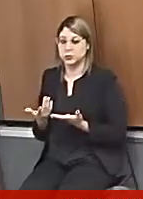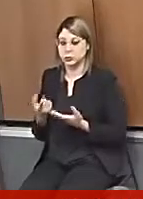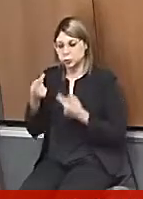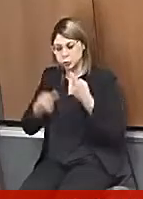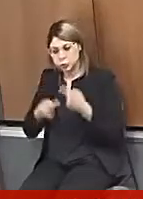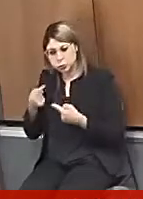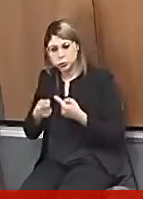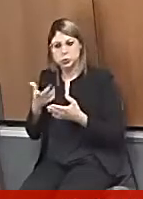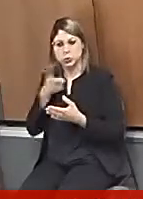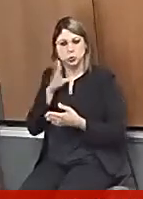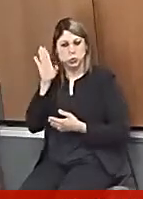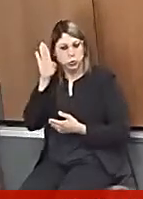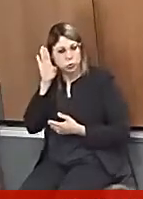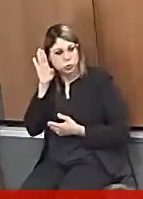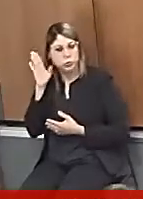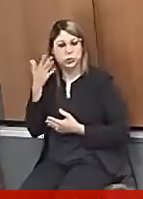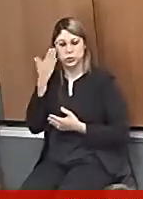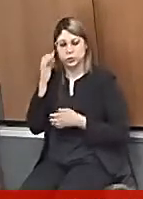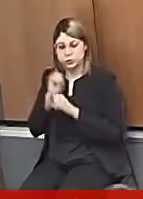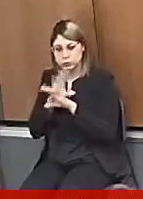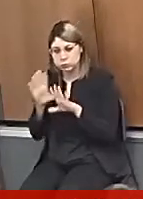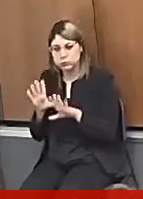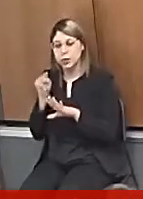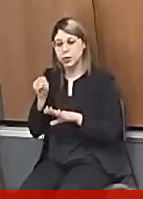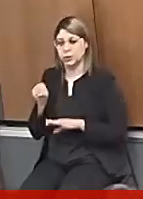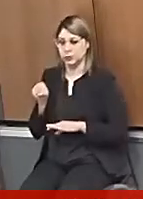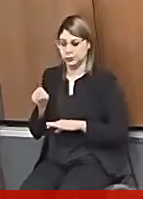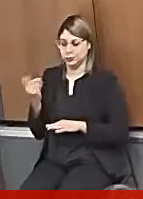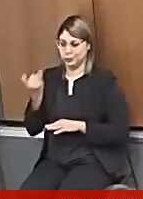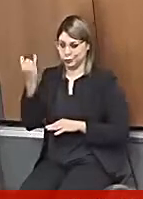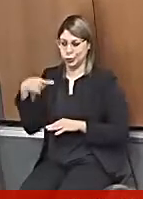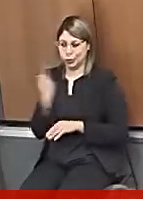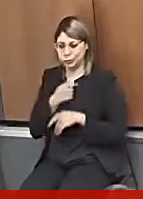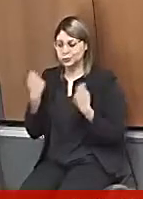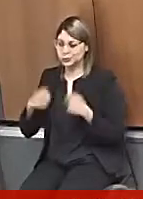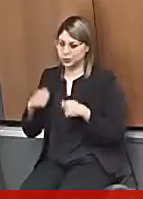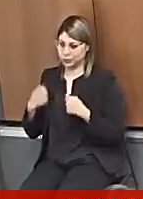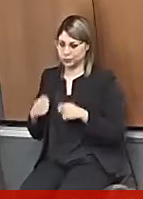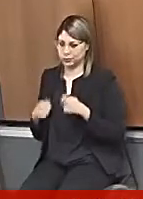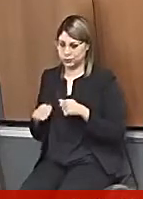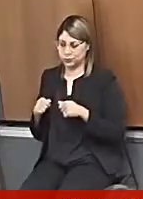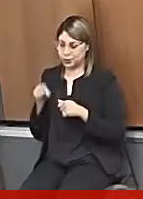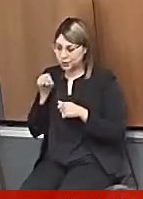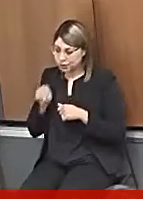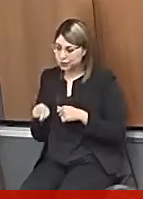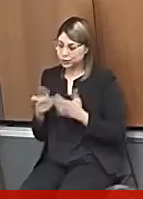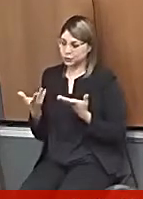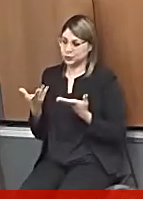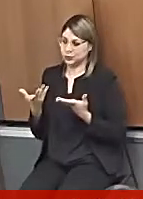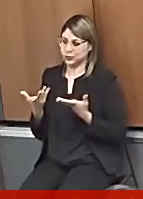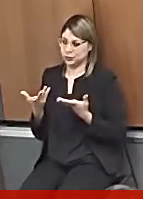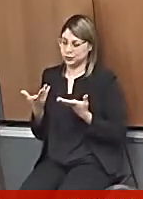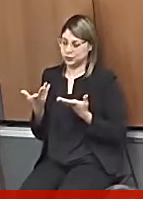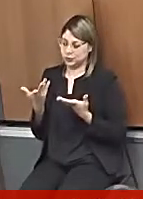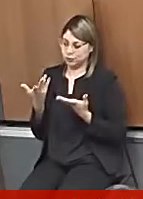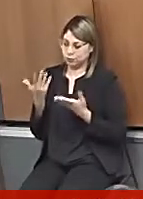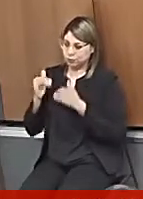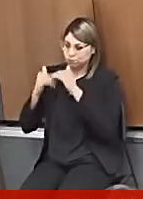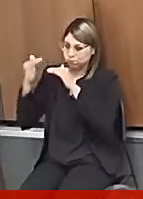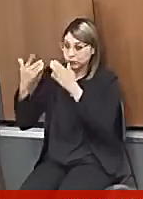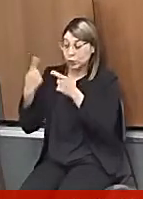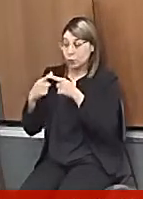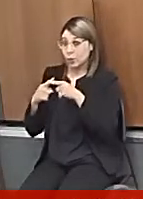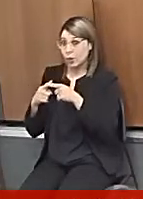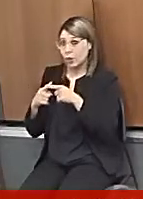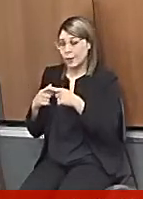discuta de entendimento e isso gente é que a gente precisa é desse tipo de construção porque a gente